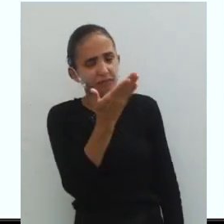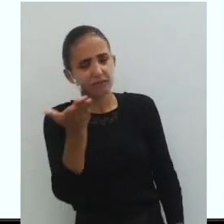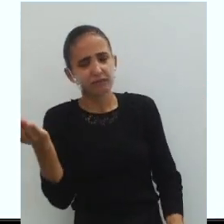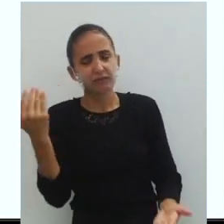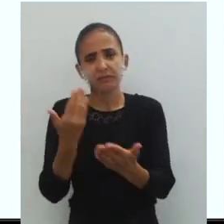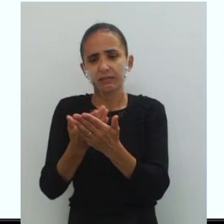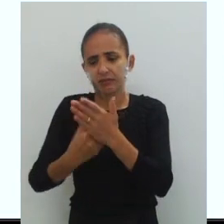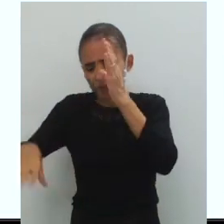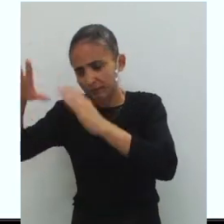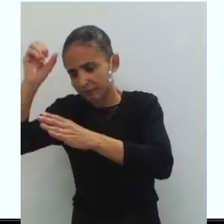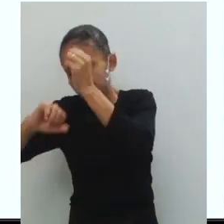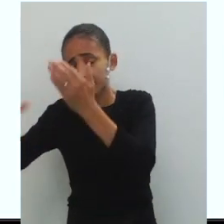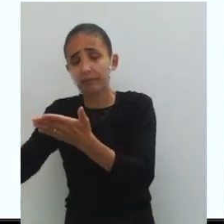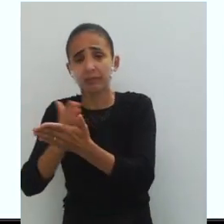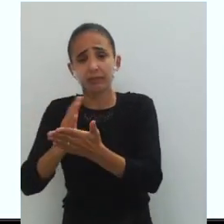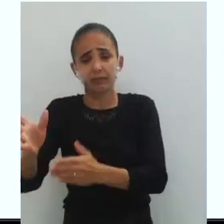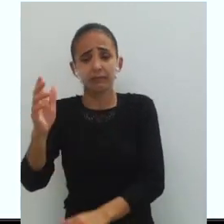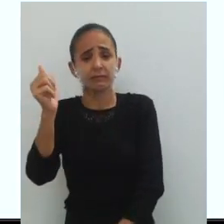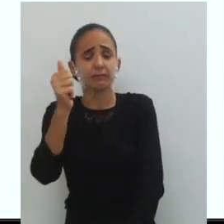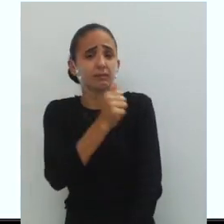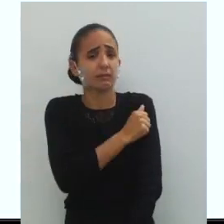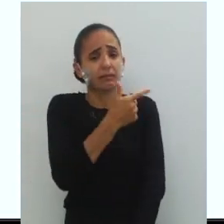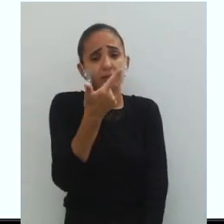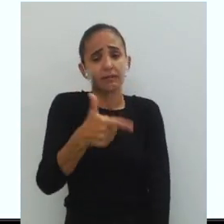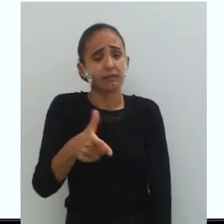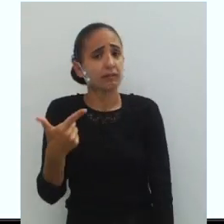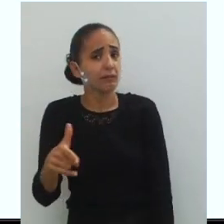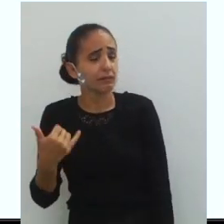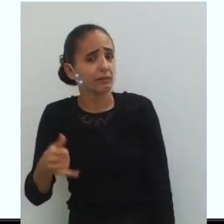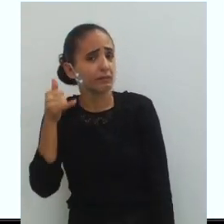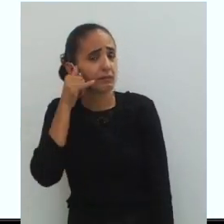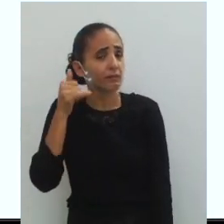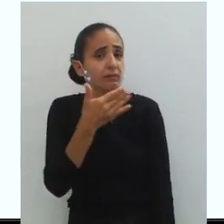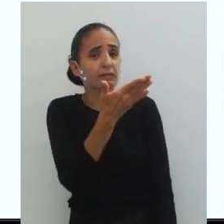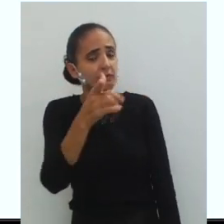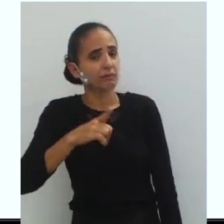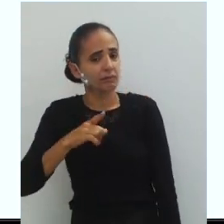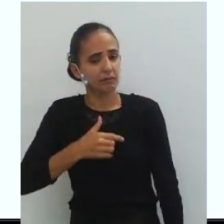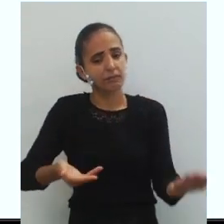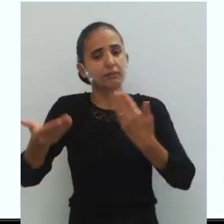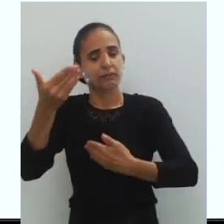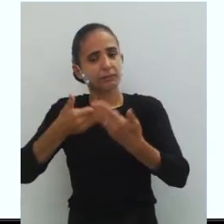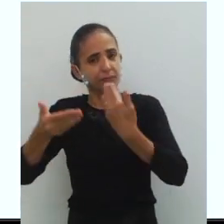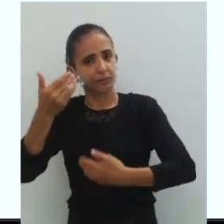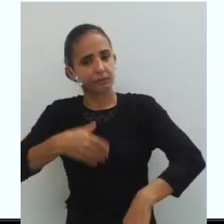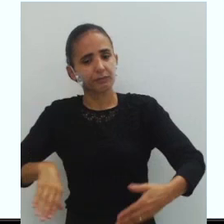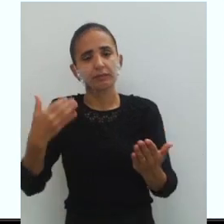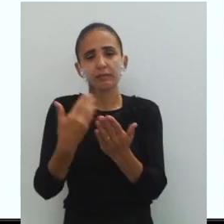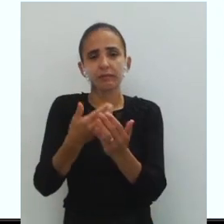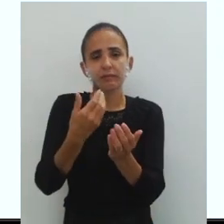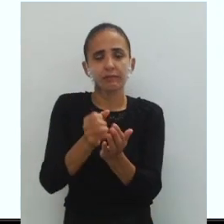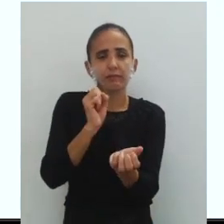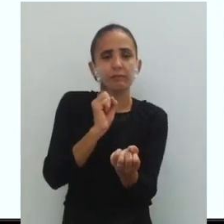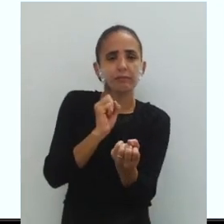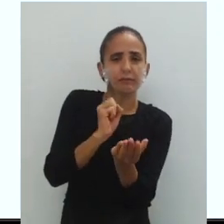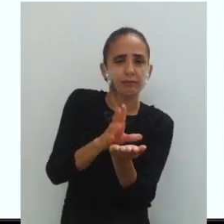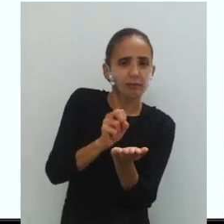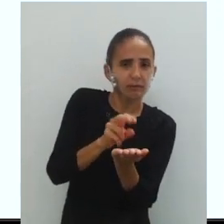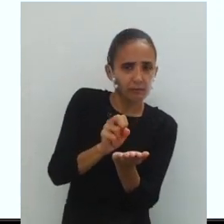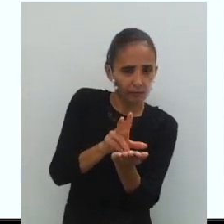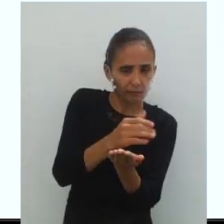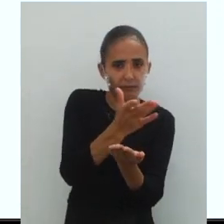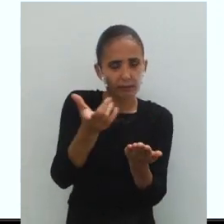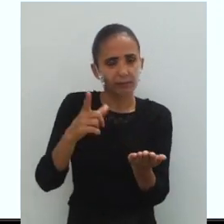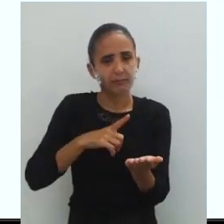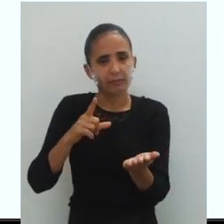todo aluno tem um celular para poder acompanhar a aula do EducaPE, mas também ele pode